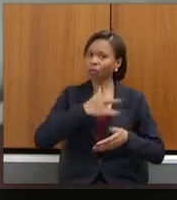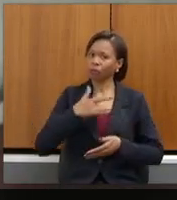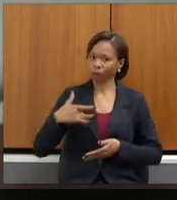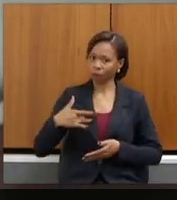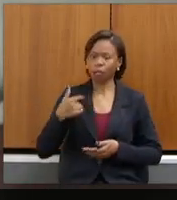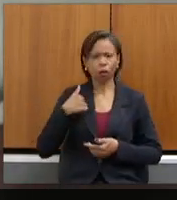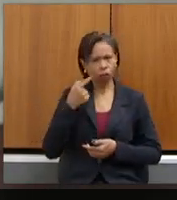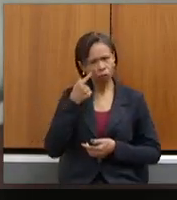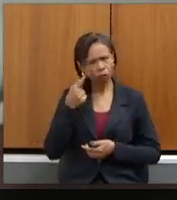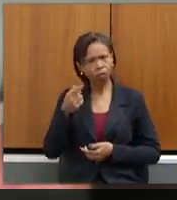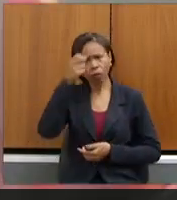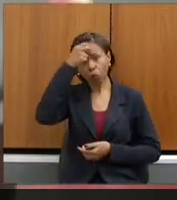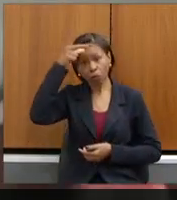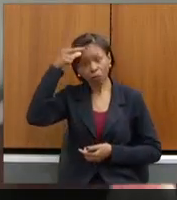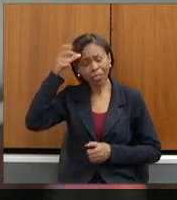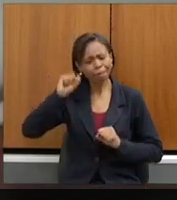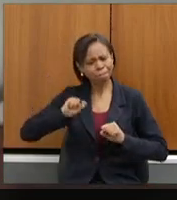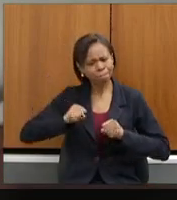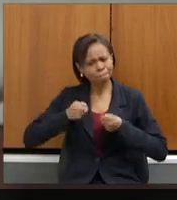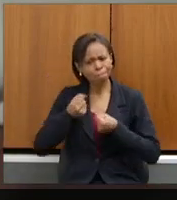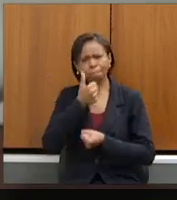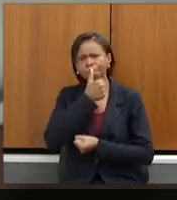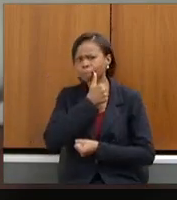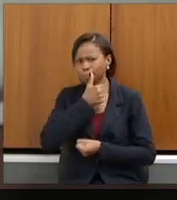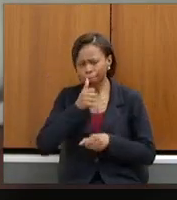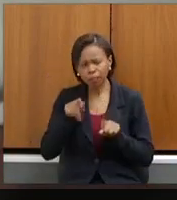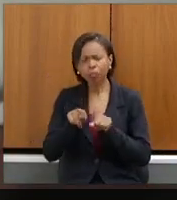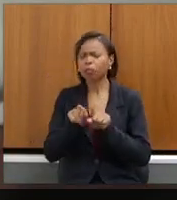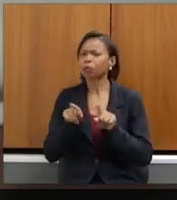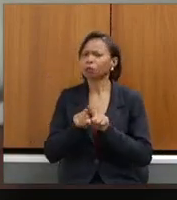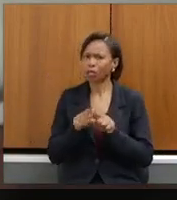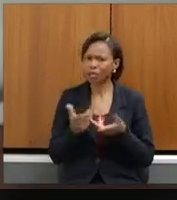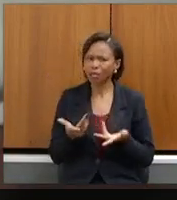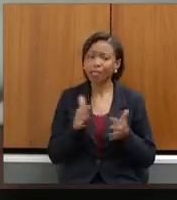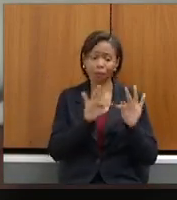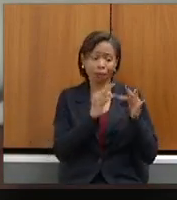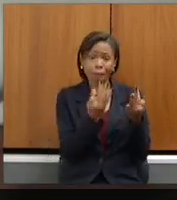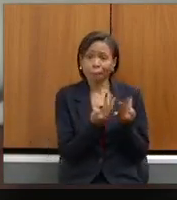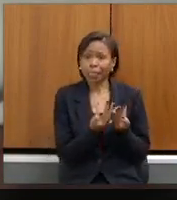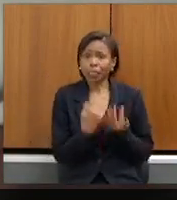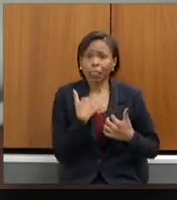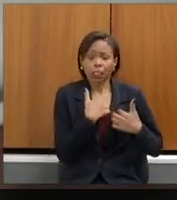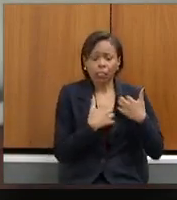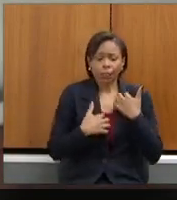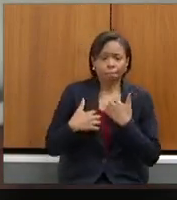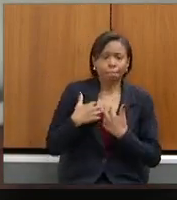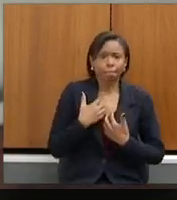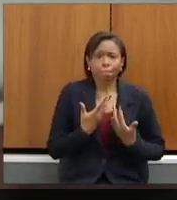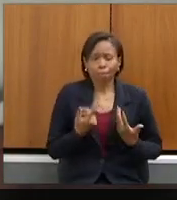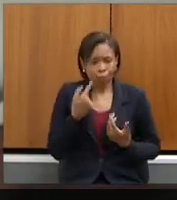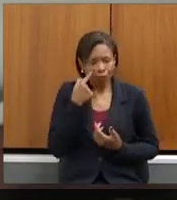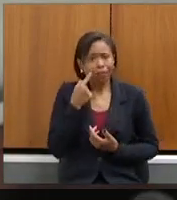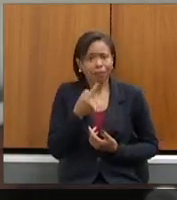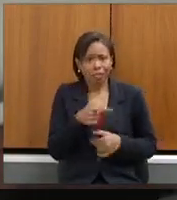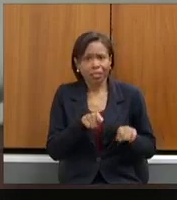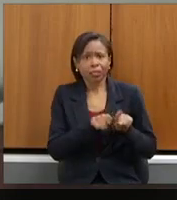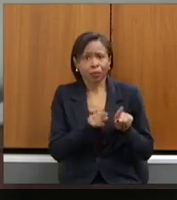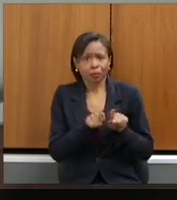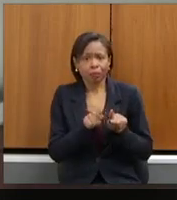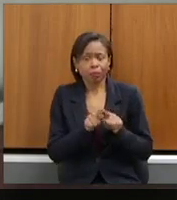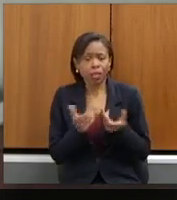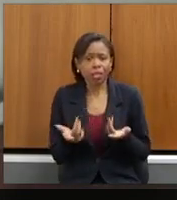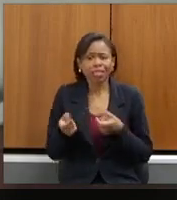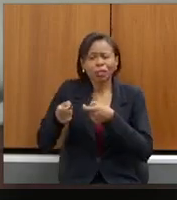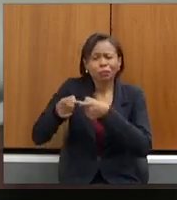grande dos prefeitos agonia que parei no meio das famílias do meio das pessoas eu vejo no exaustão dos